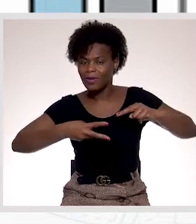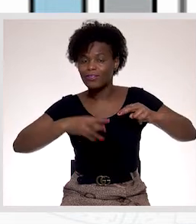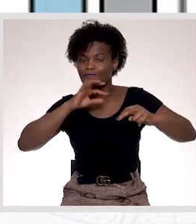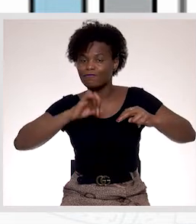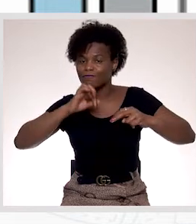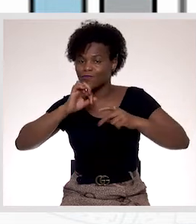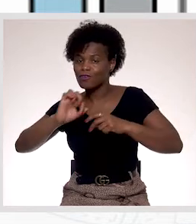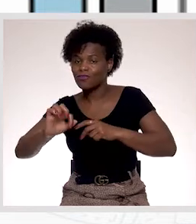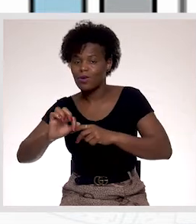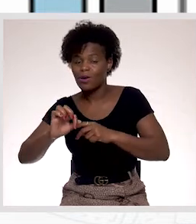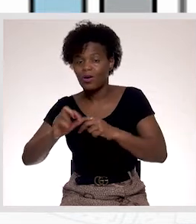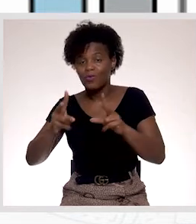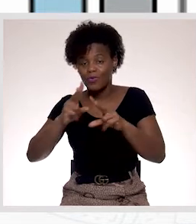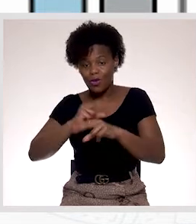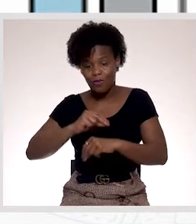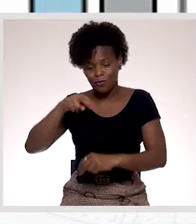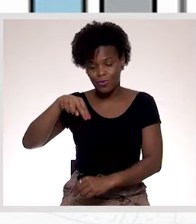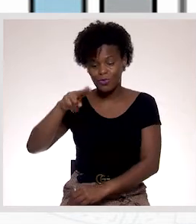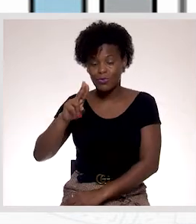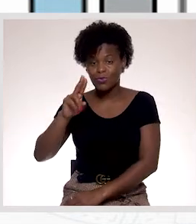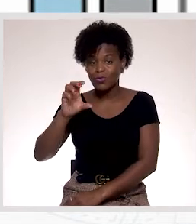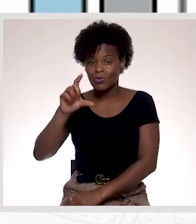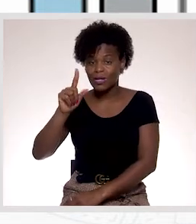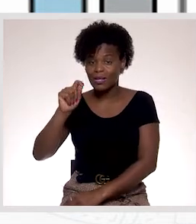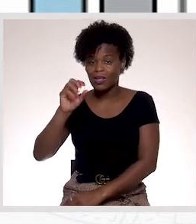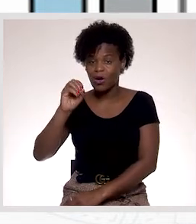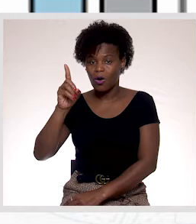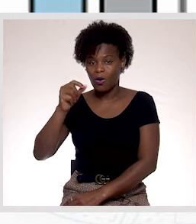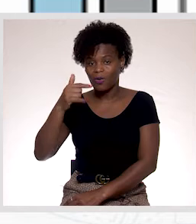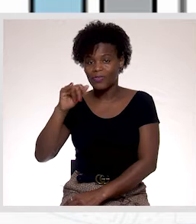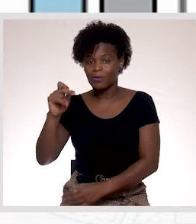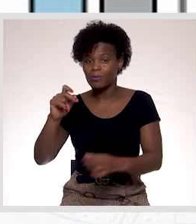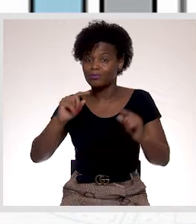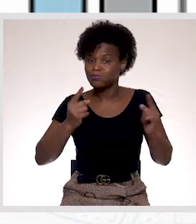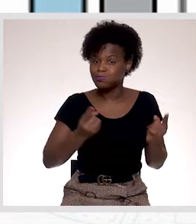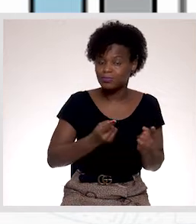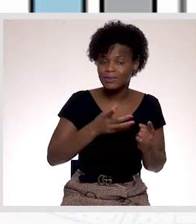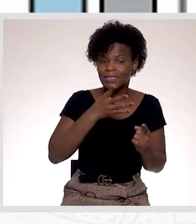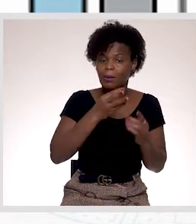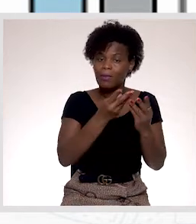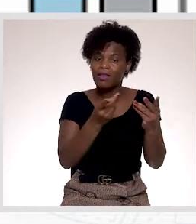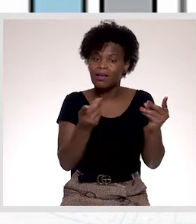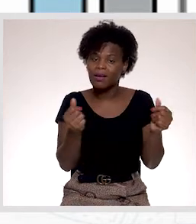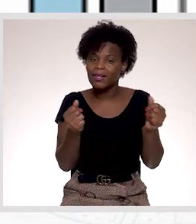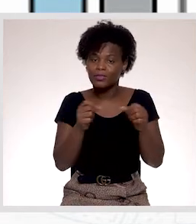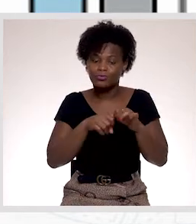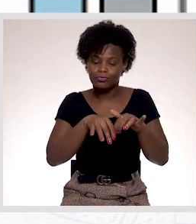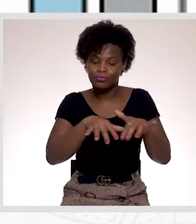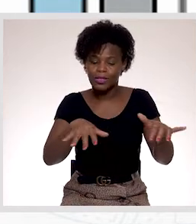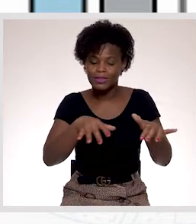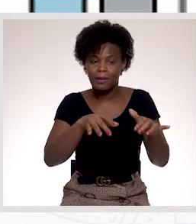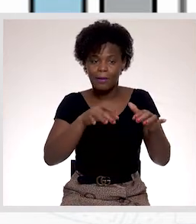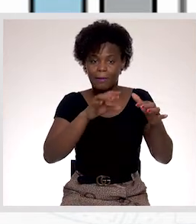e por novo nucleótidos sintetizados. O material genético da molécula progenitora dispersa-se pelas moléculas